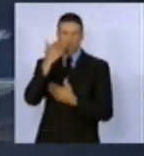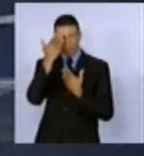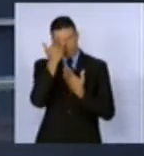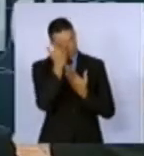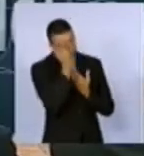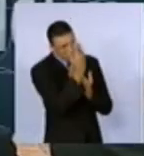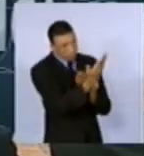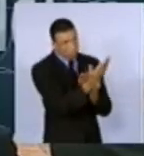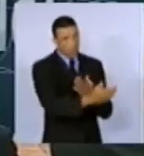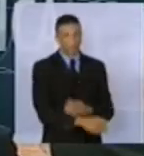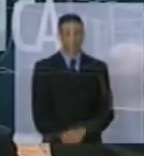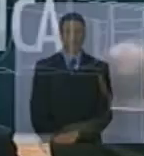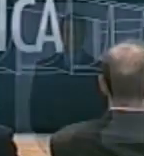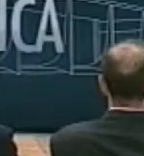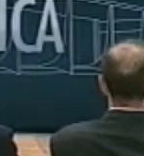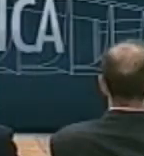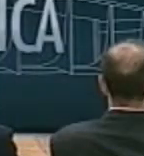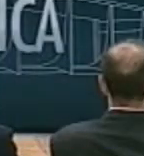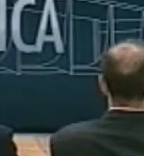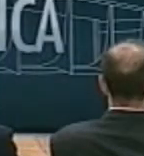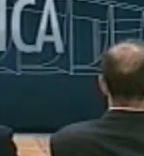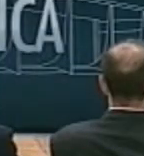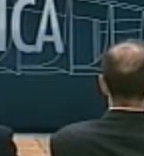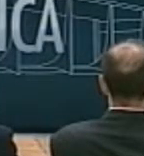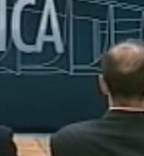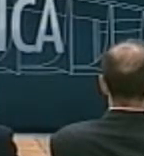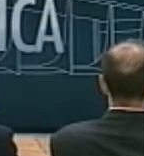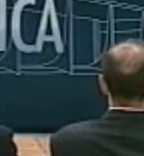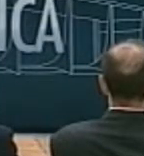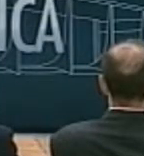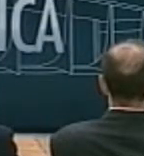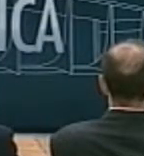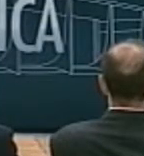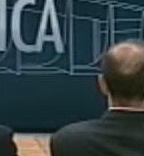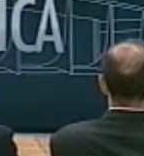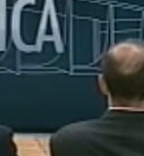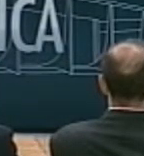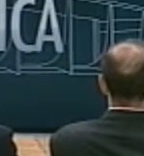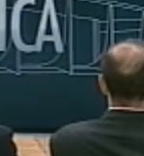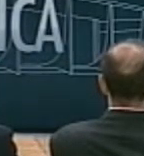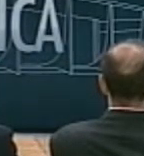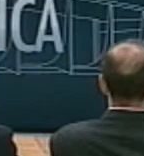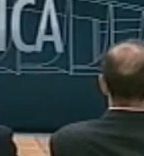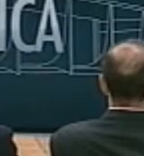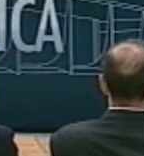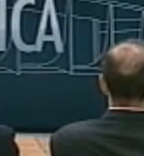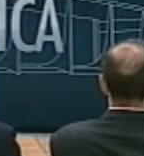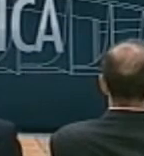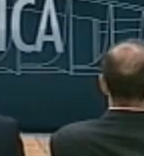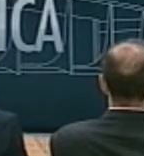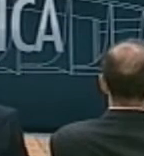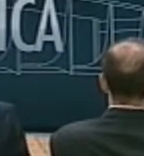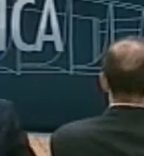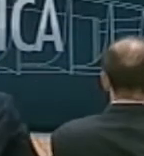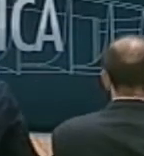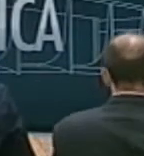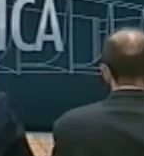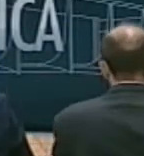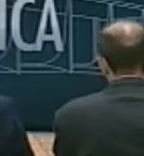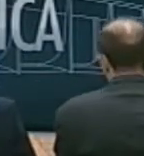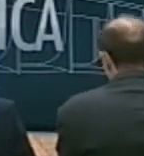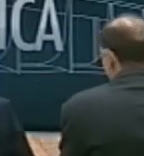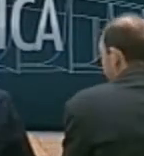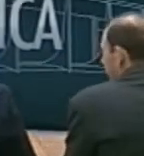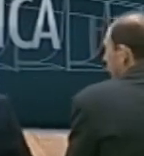relação a participação por Solon Gil Vai eu o declaro nesse momento o intervalo dos